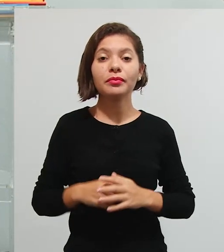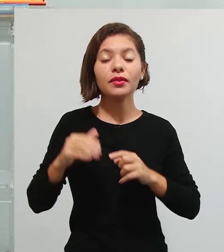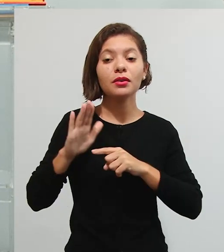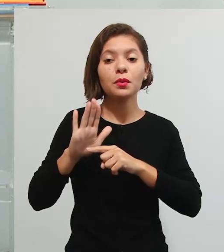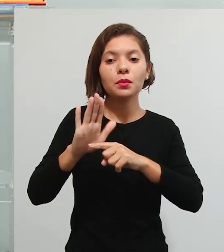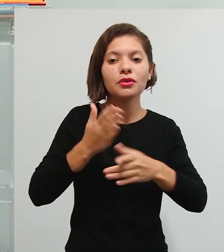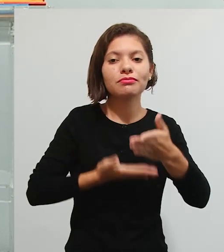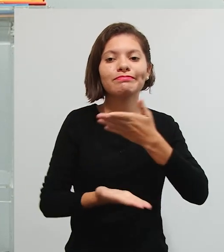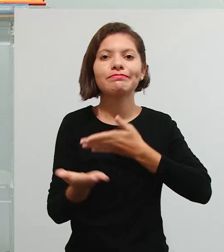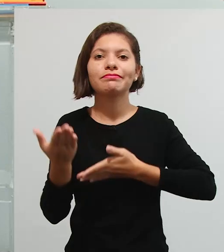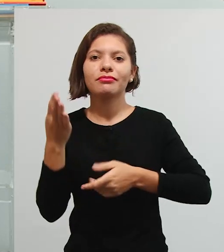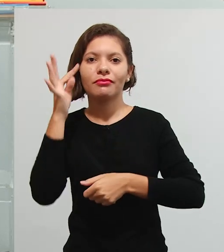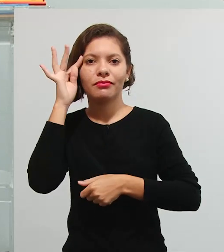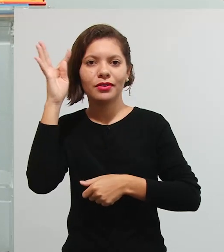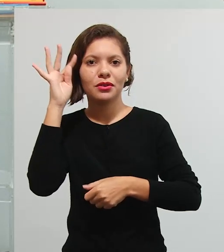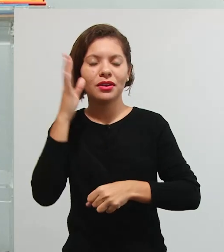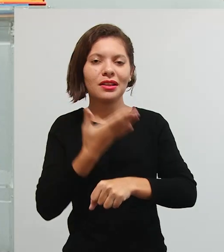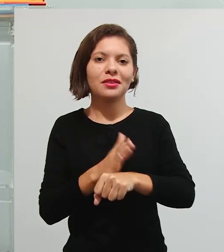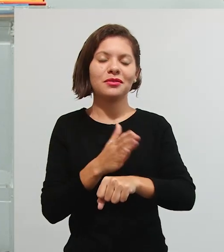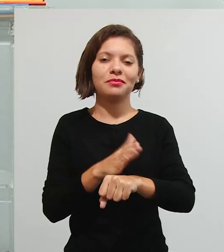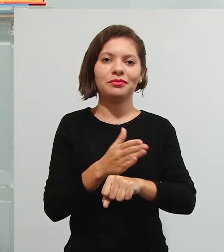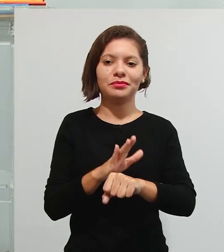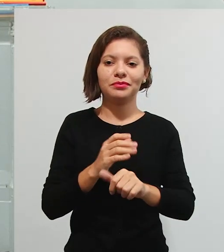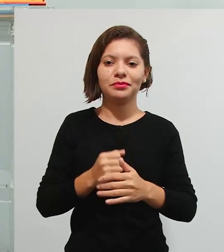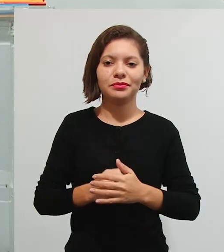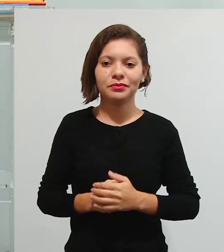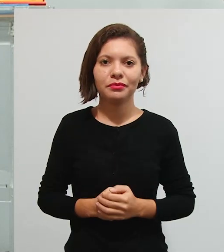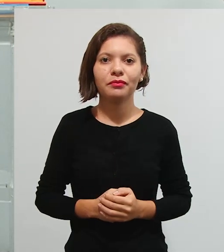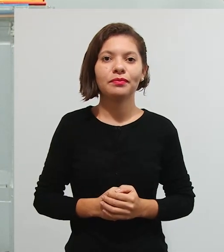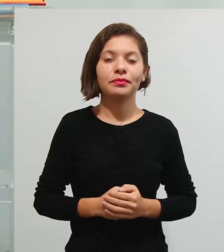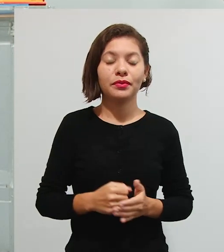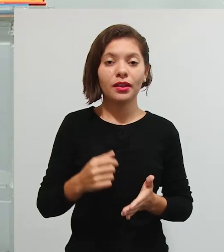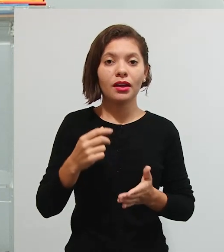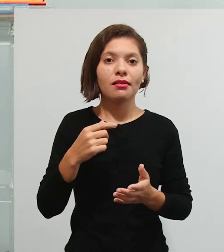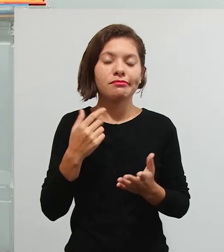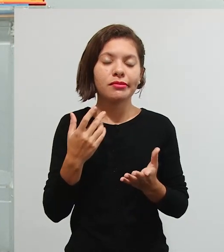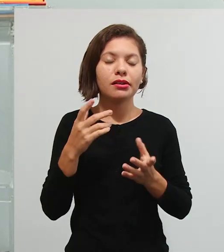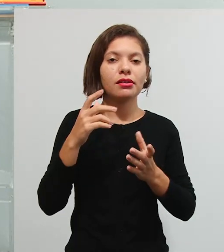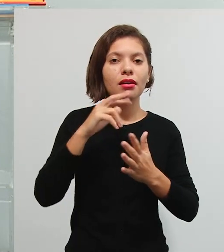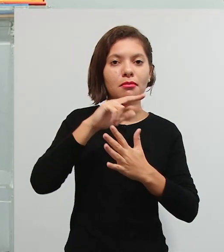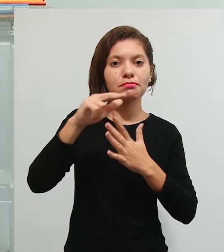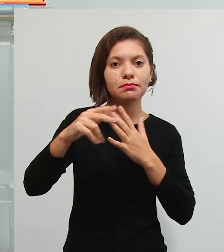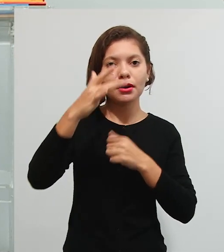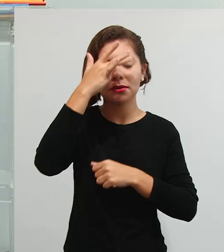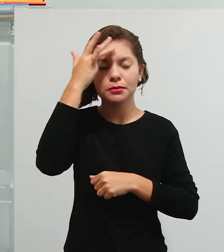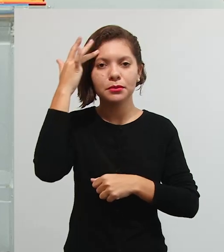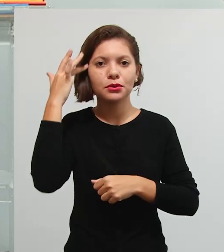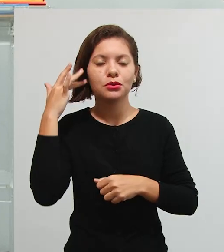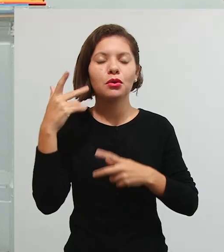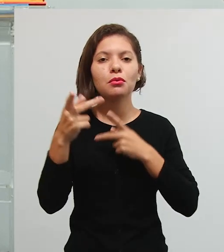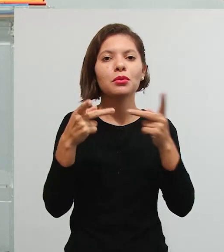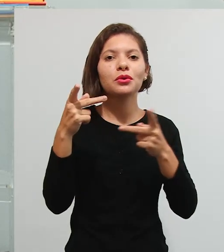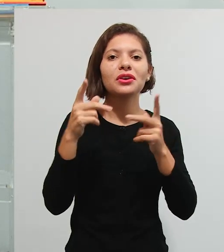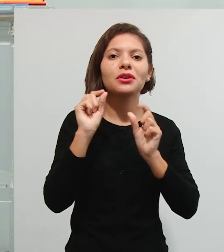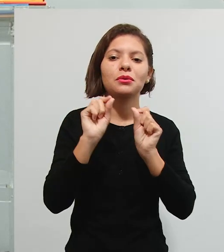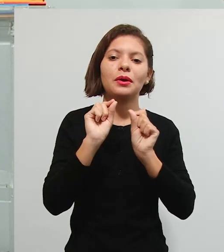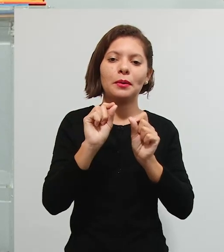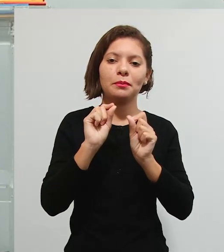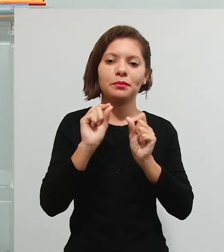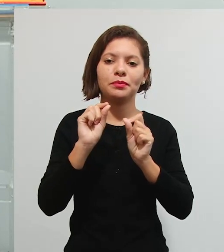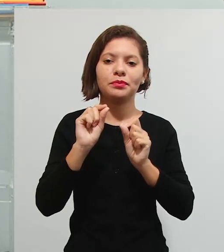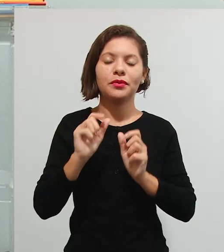intervenção, ela é cunhada politicamente. E aí, politicamente, na perspectiva de Paulo Freire, ou seja, na perspectiva crítica,